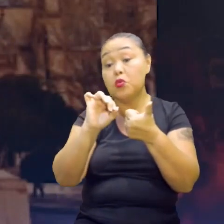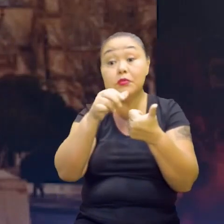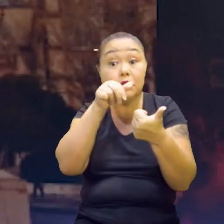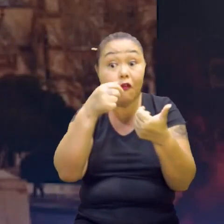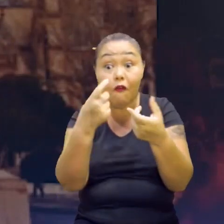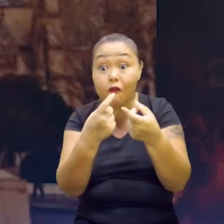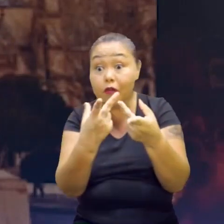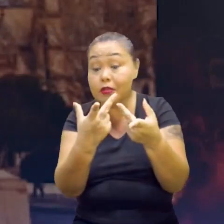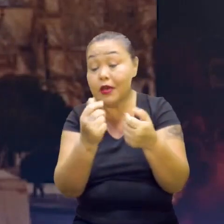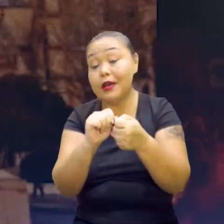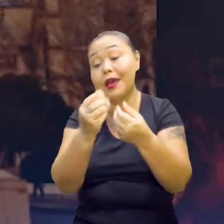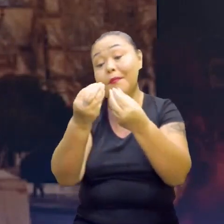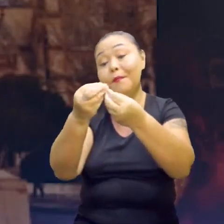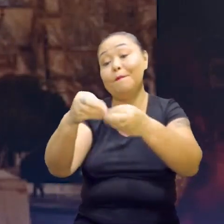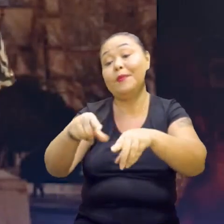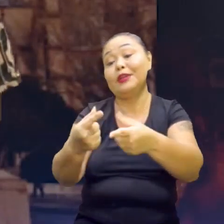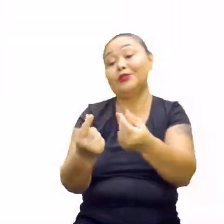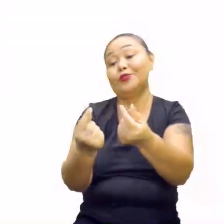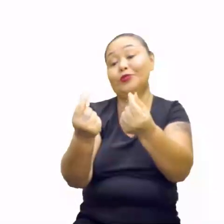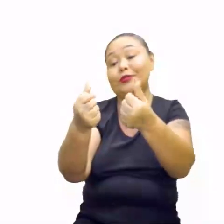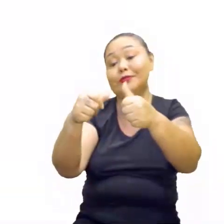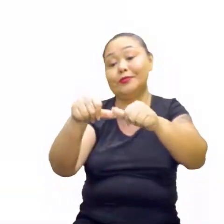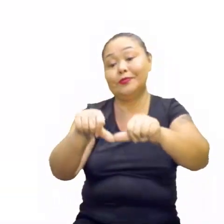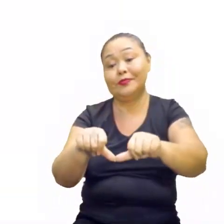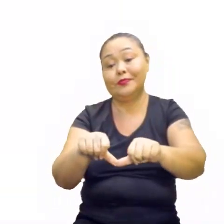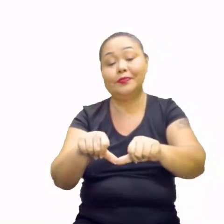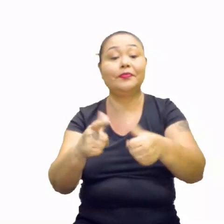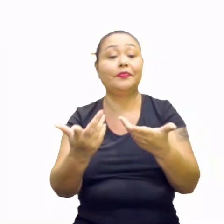prejuízo. Tá bom? Segue lá.